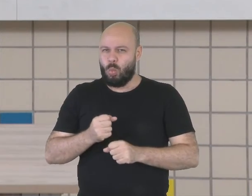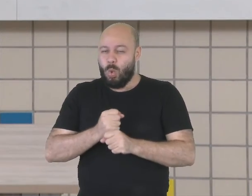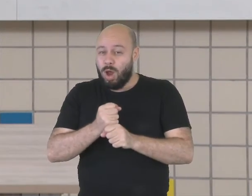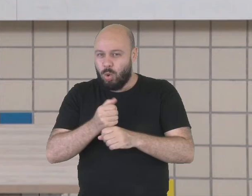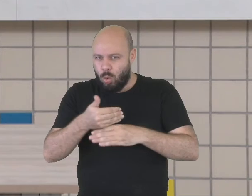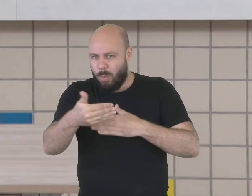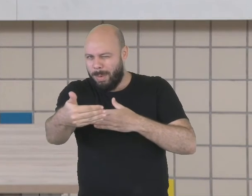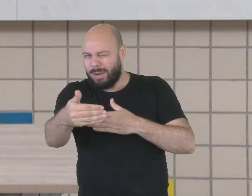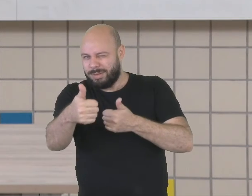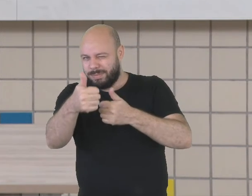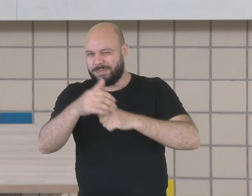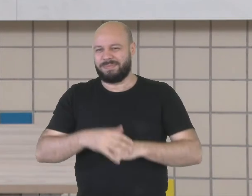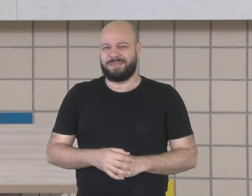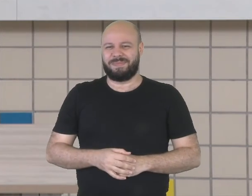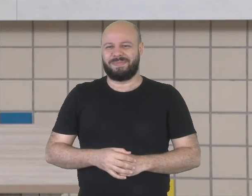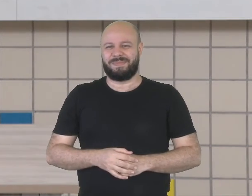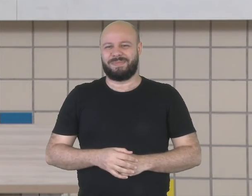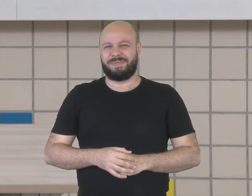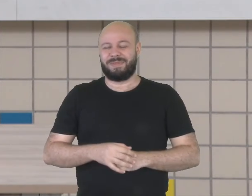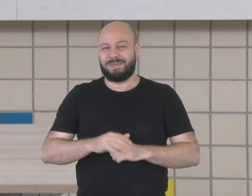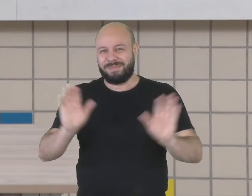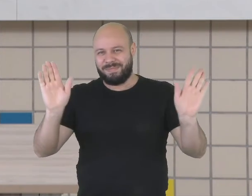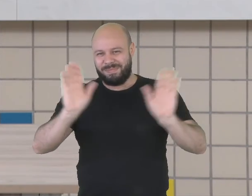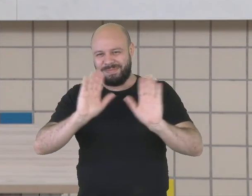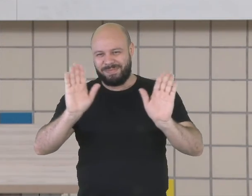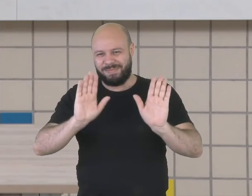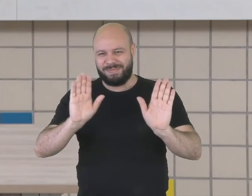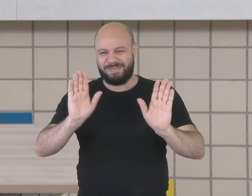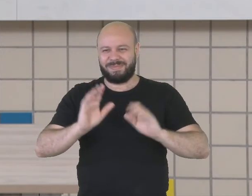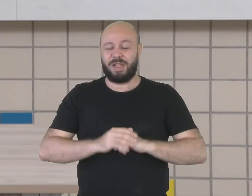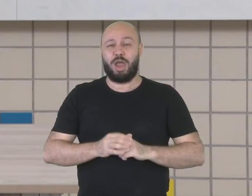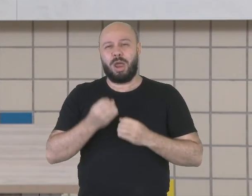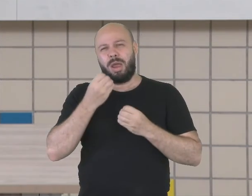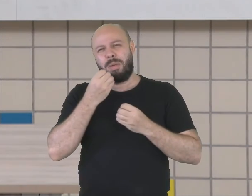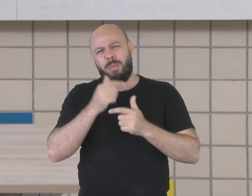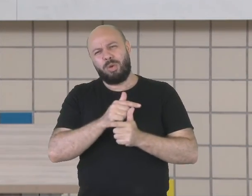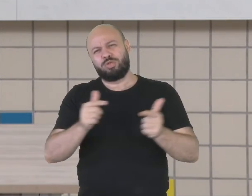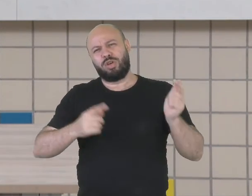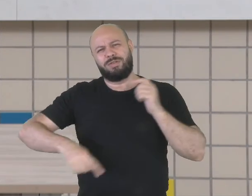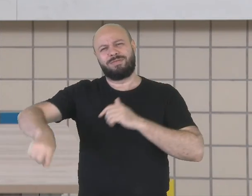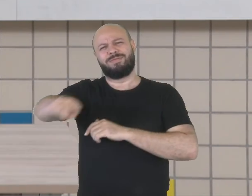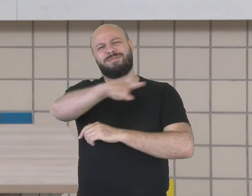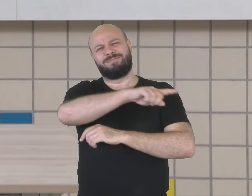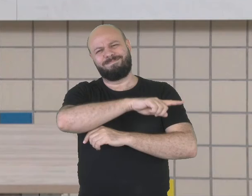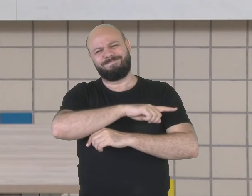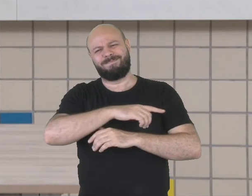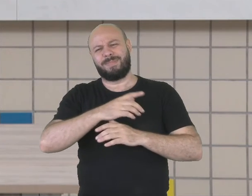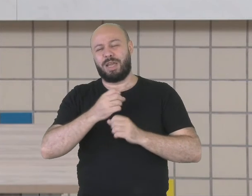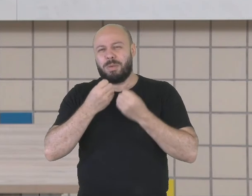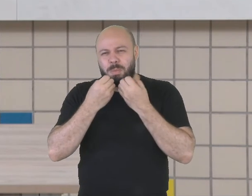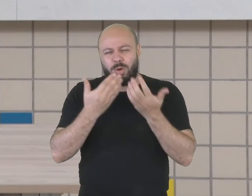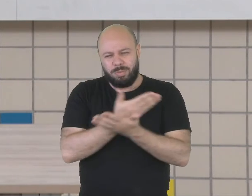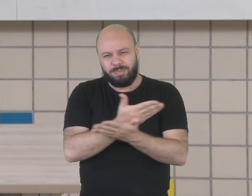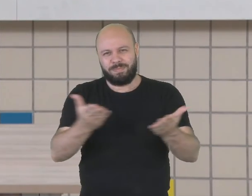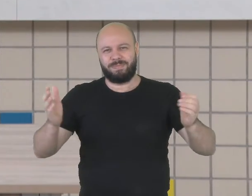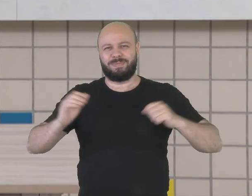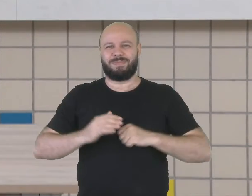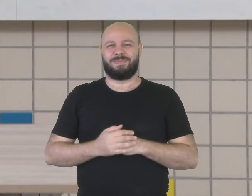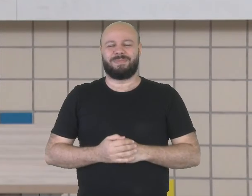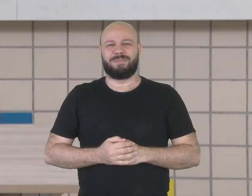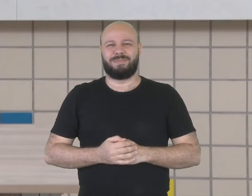tá certo? Até mais e boa sorte para todo mundo e tudo de bom para todos.